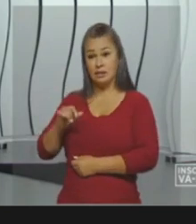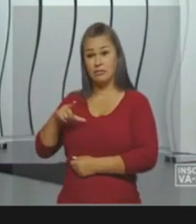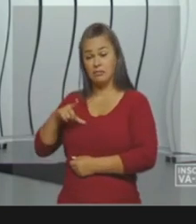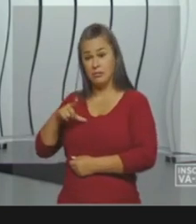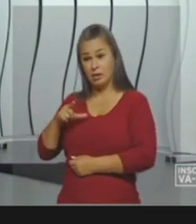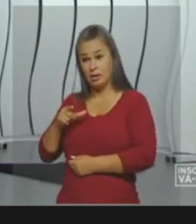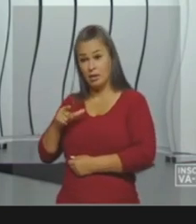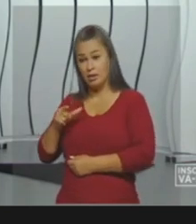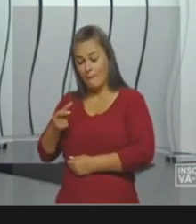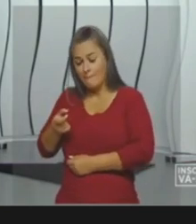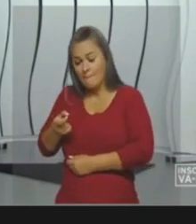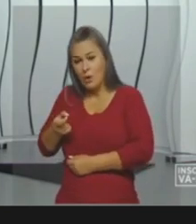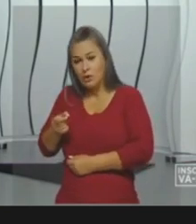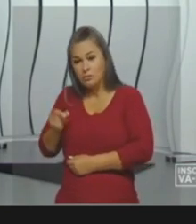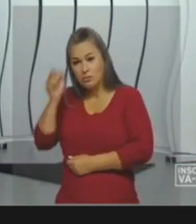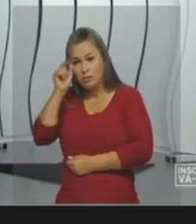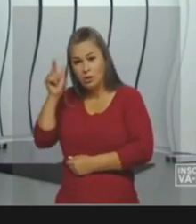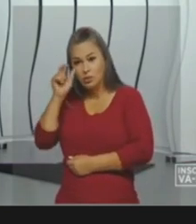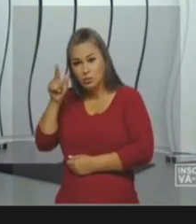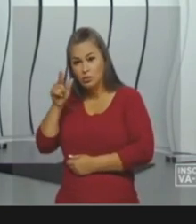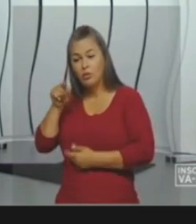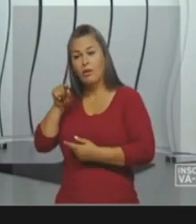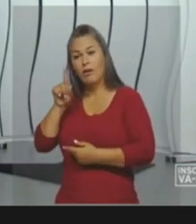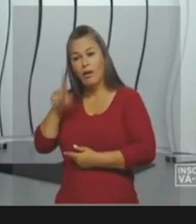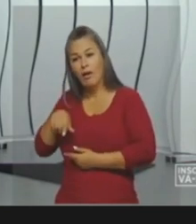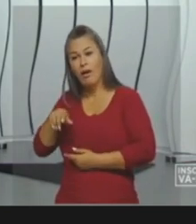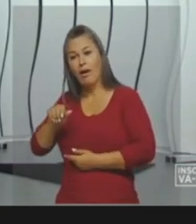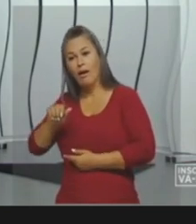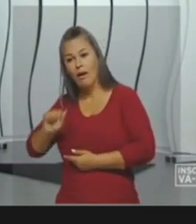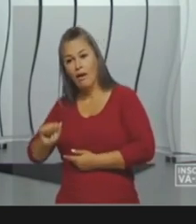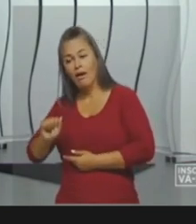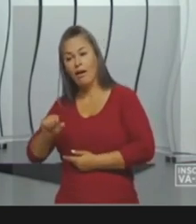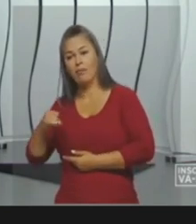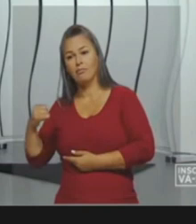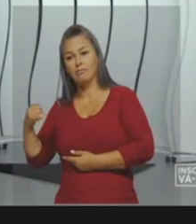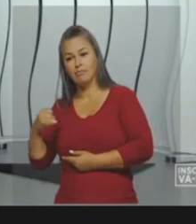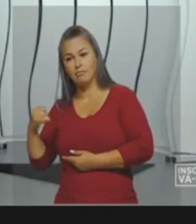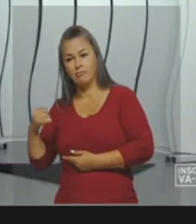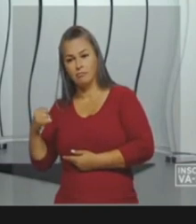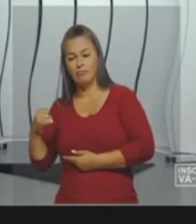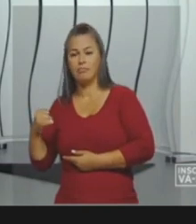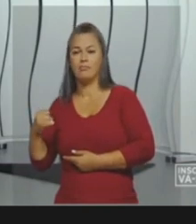do de cima, aí ela seria A negativo.